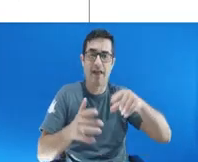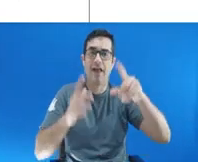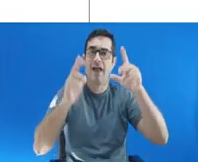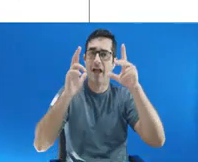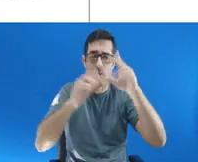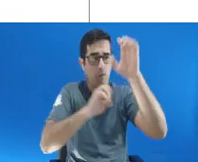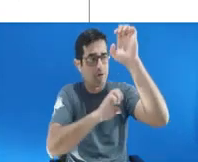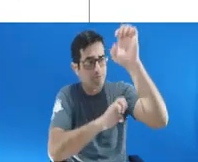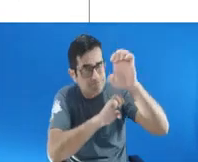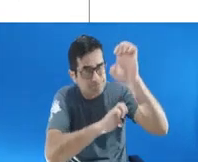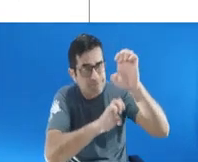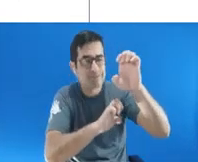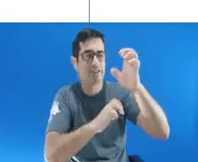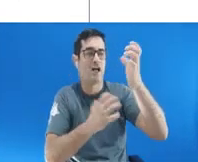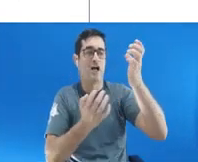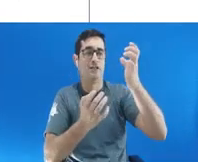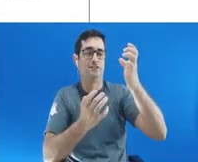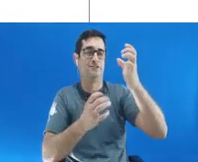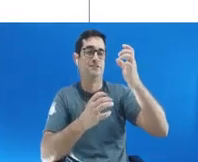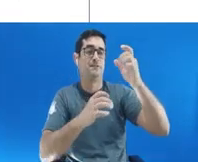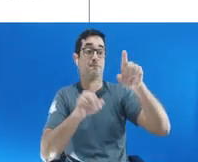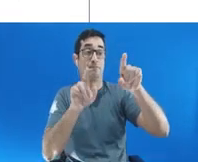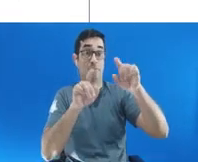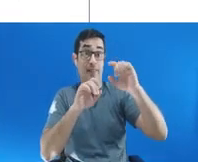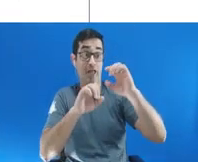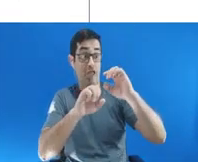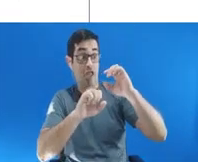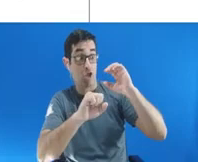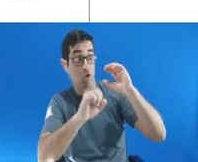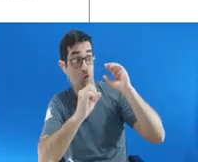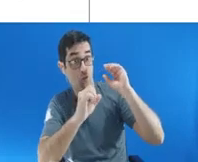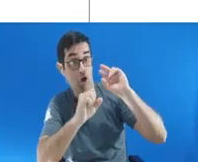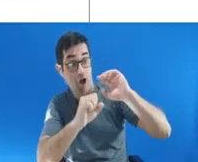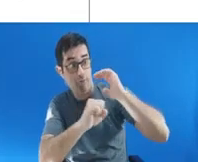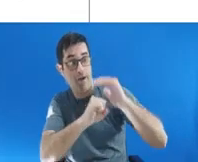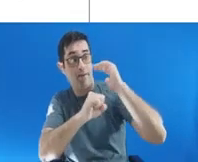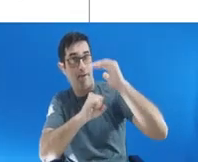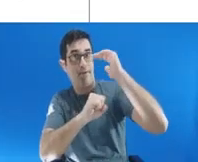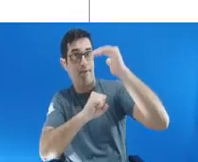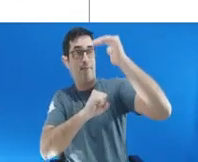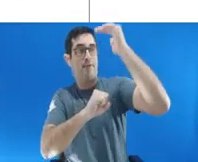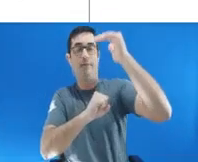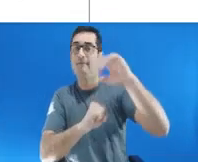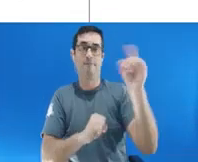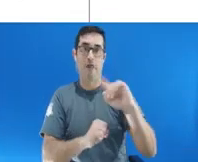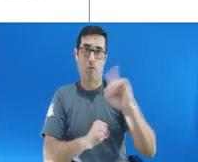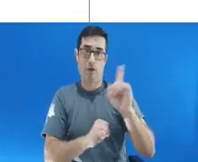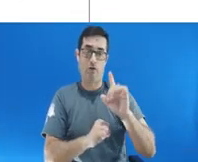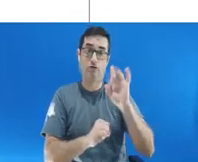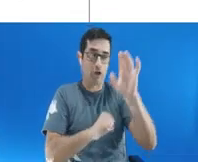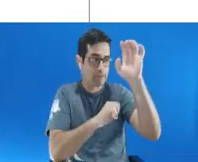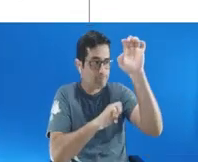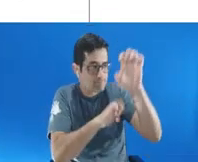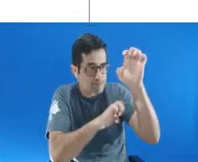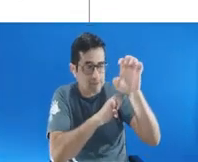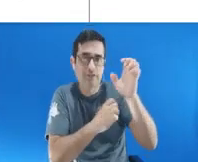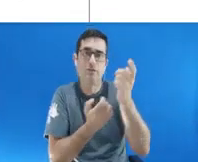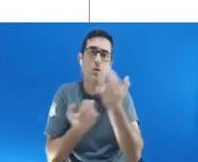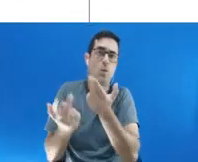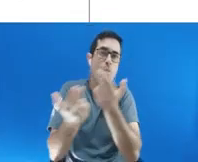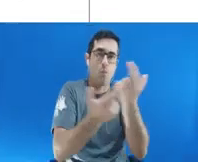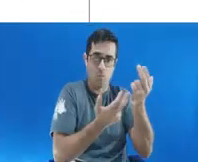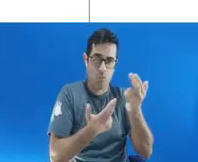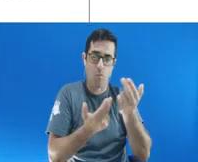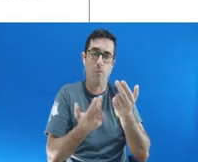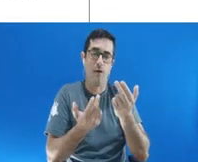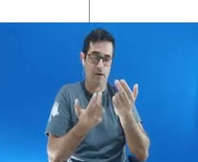estou aumentando o número de níveis, né? Então, logo, todos os elétrons mais internos